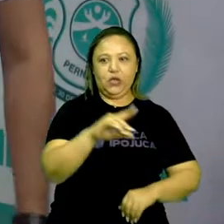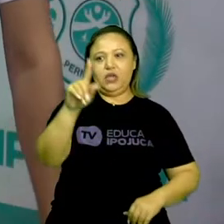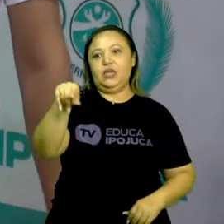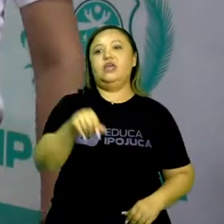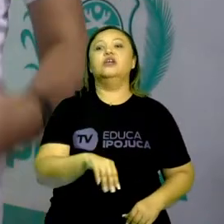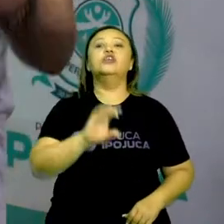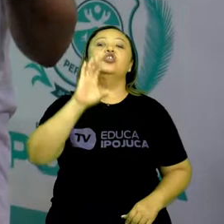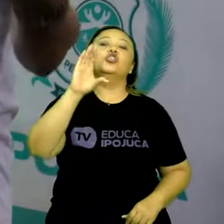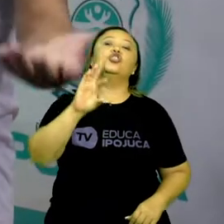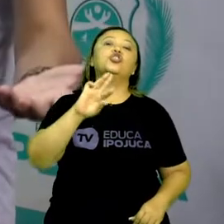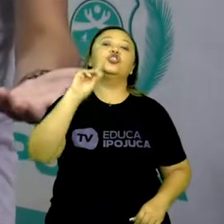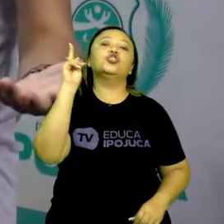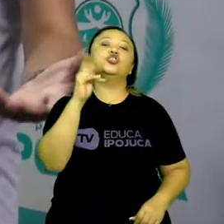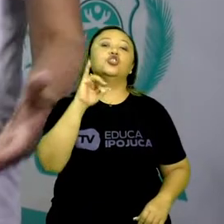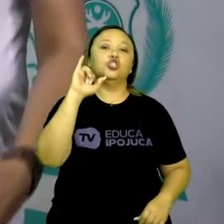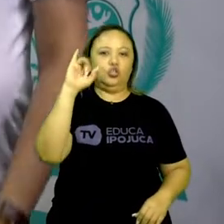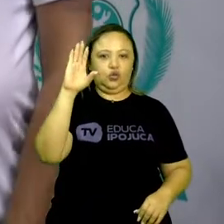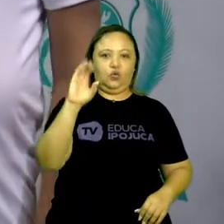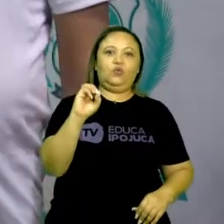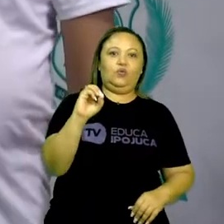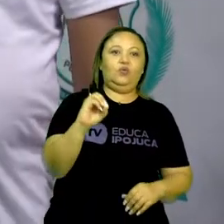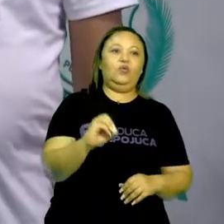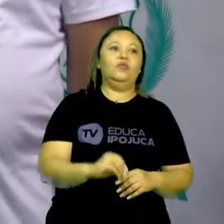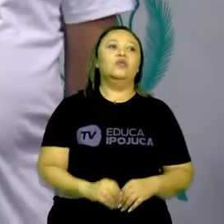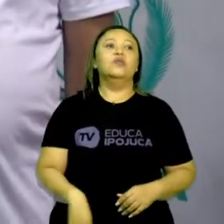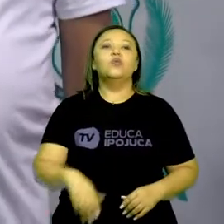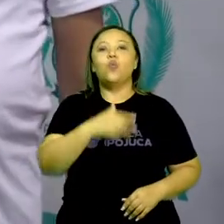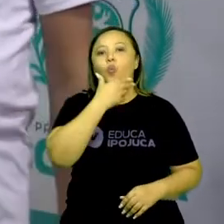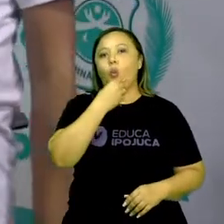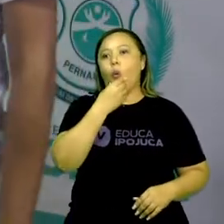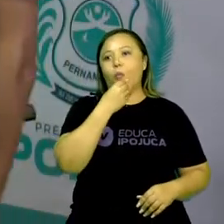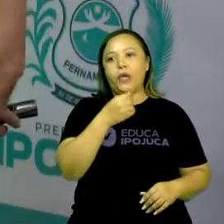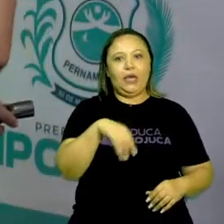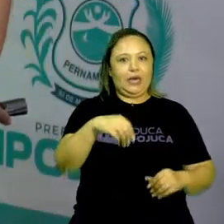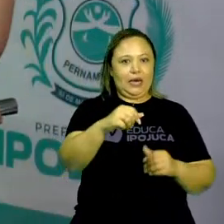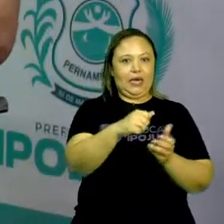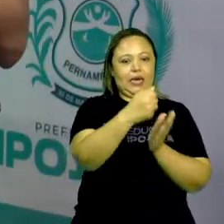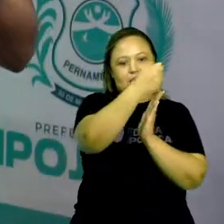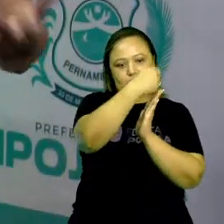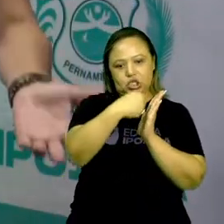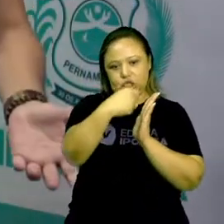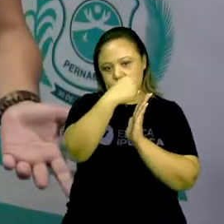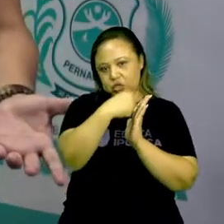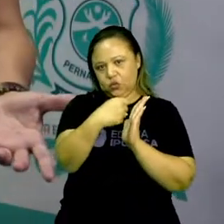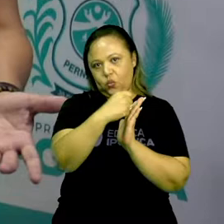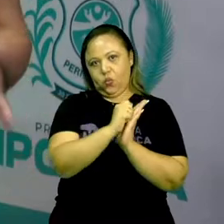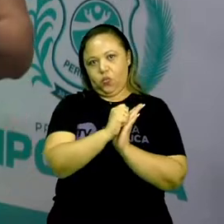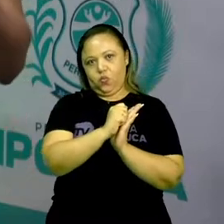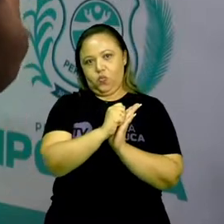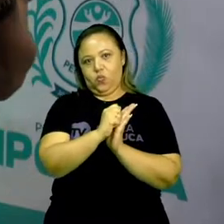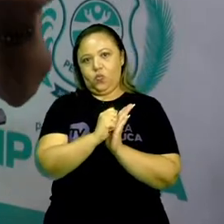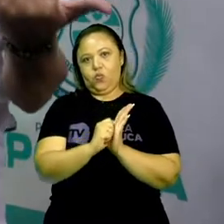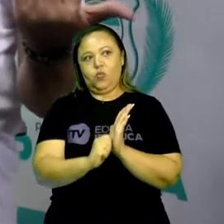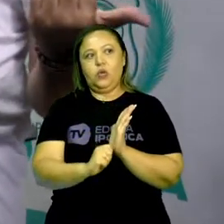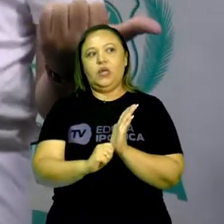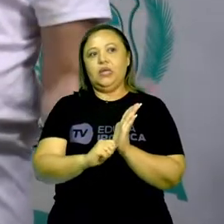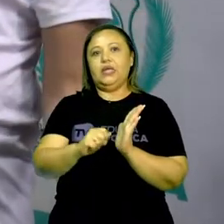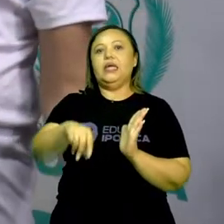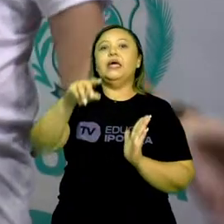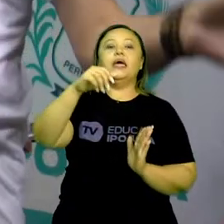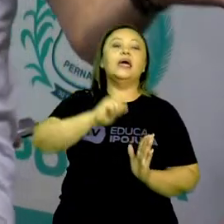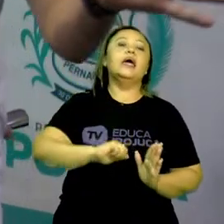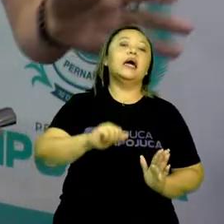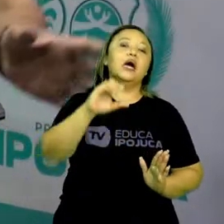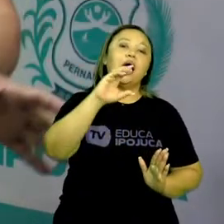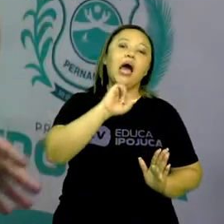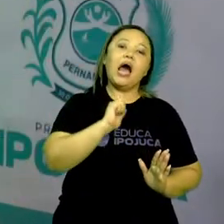E pelo Ariano Suassuna, que é um grande escritor, ele é paraibano na verdade,